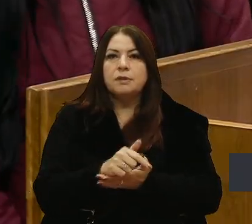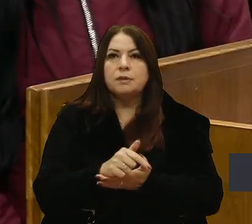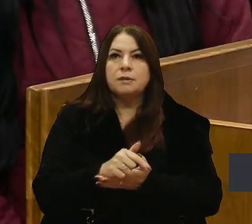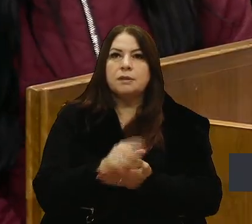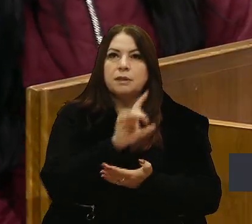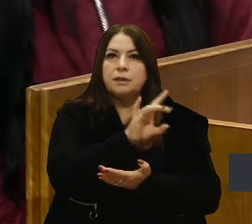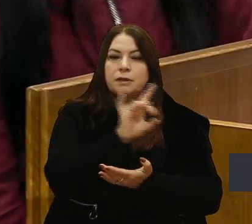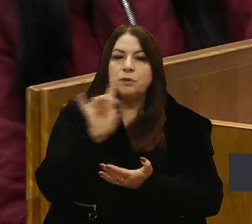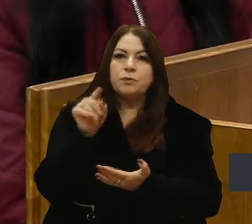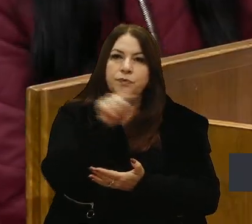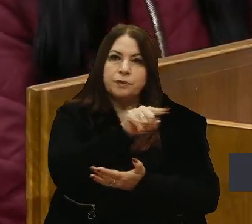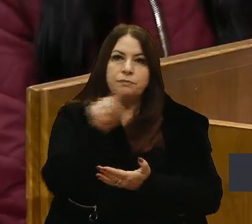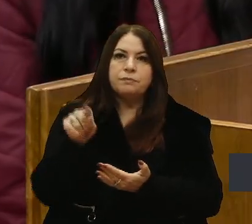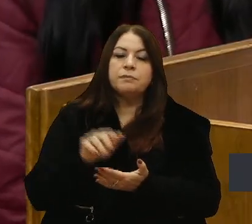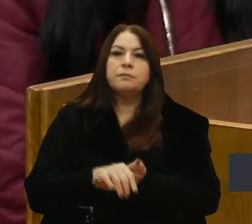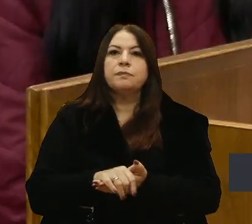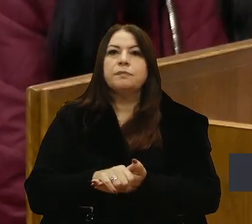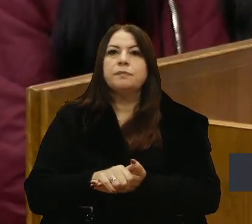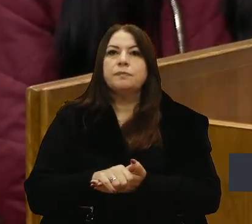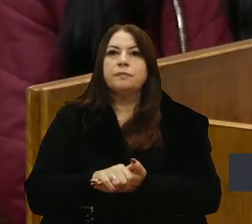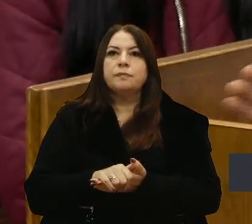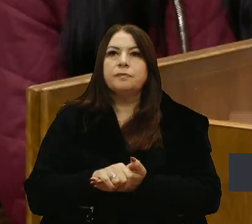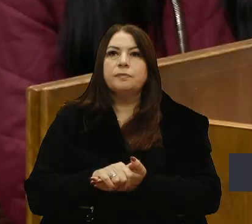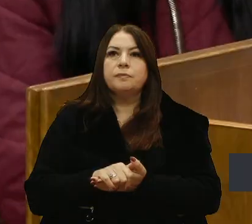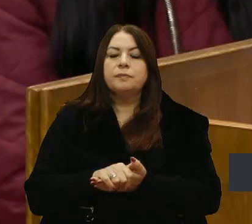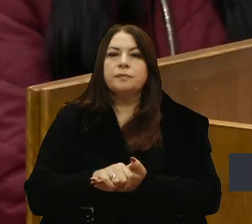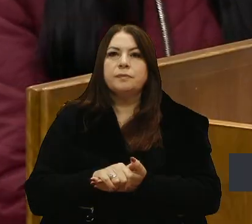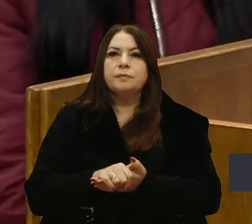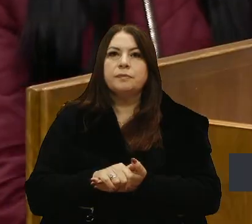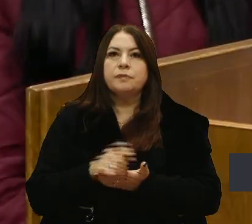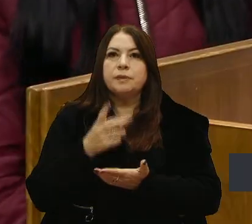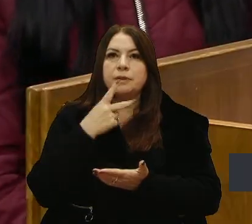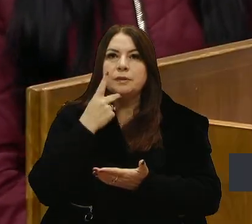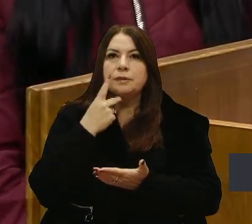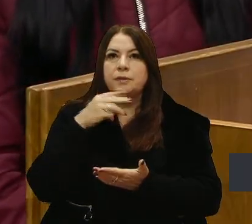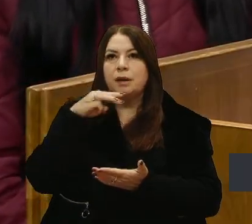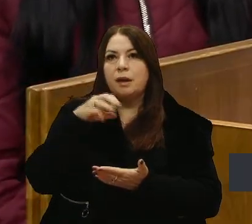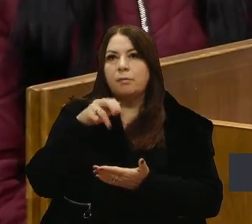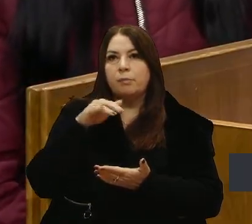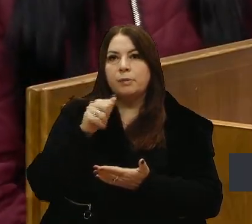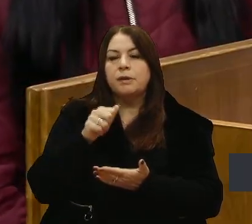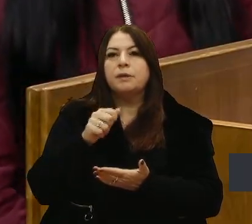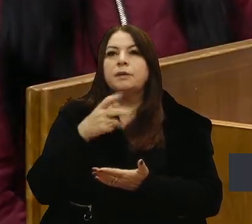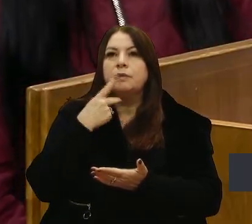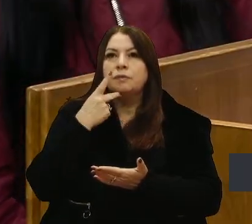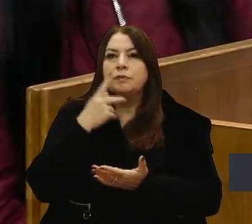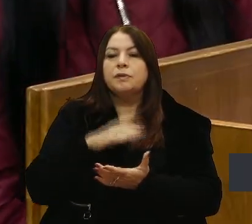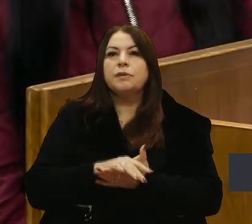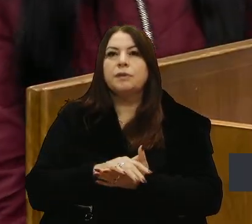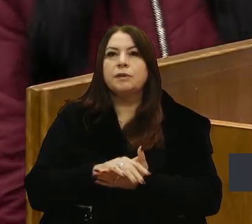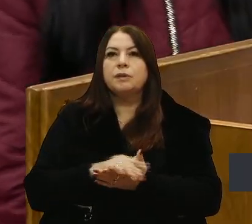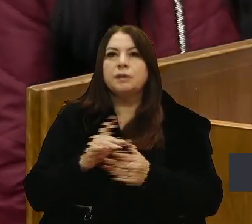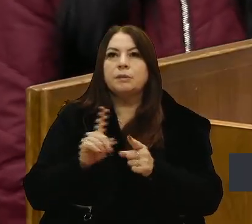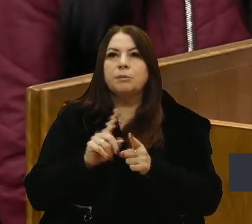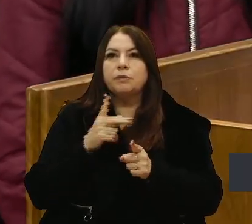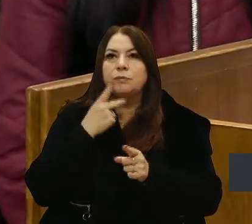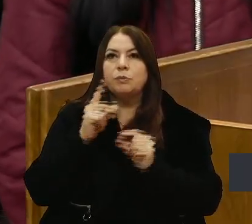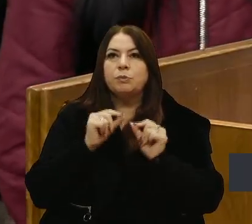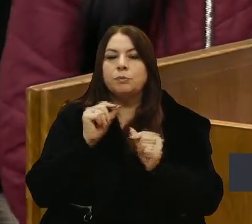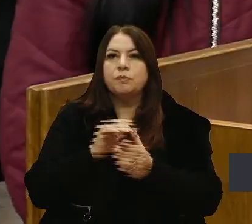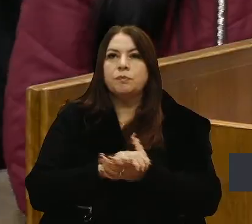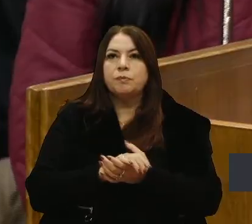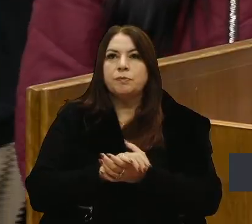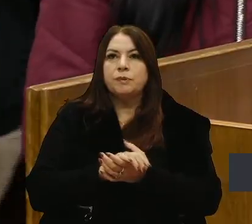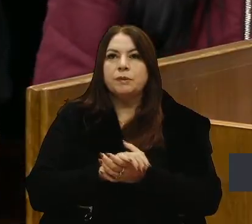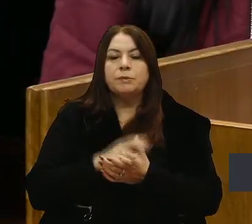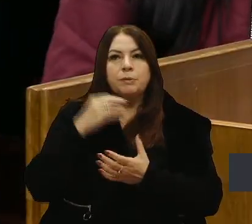de vocês. Então, eu vou passar a palavra para a Maria Vitória, que vai também falar um pouquinho